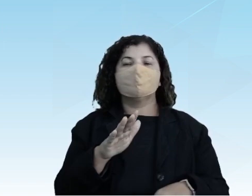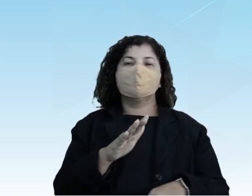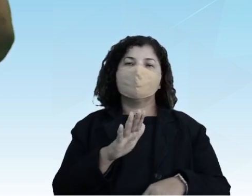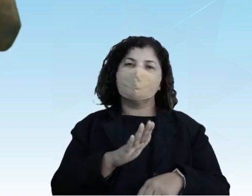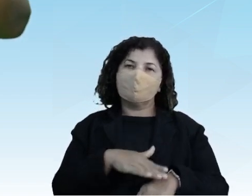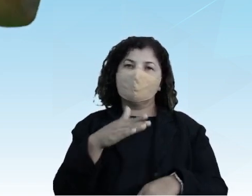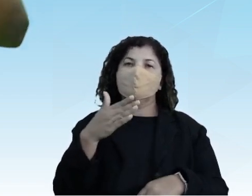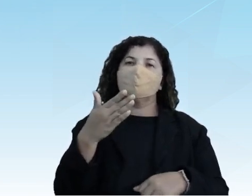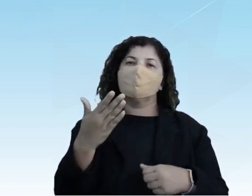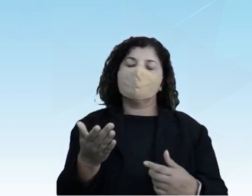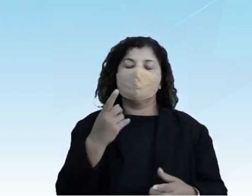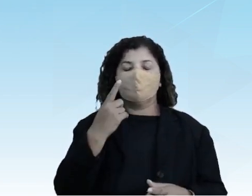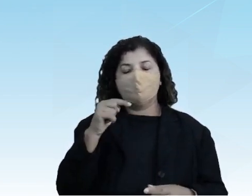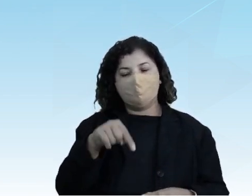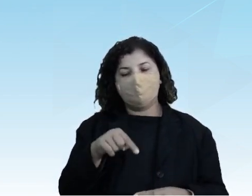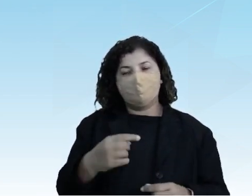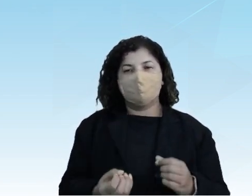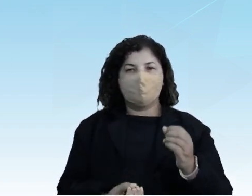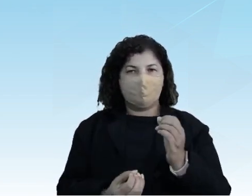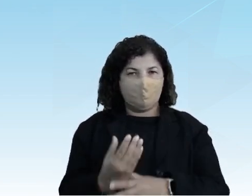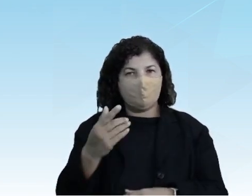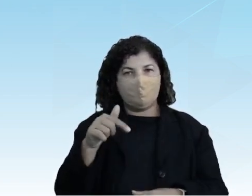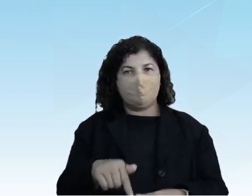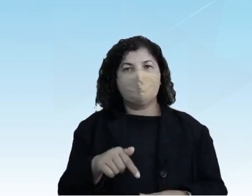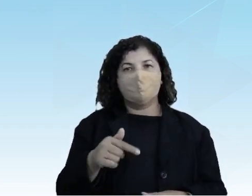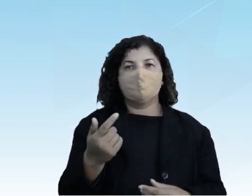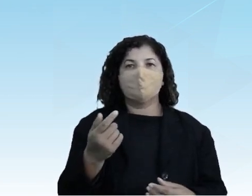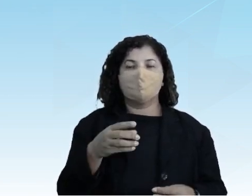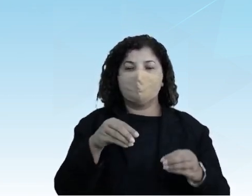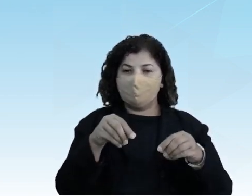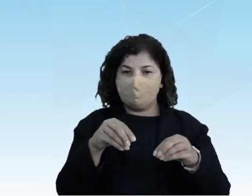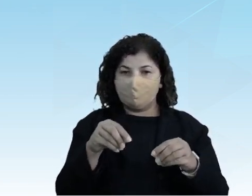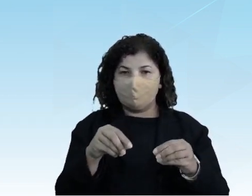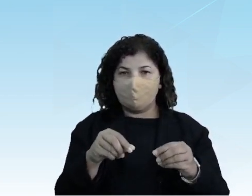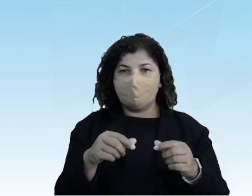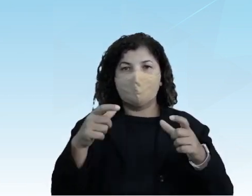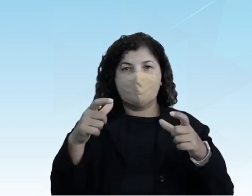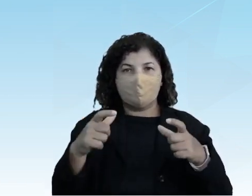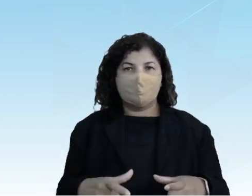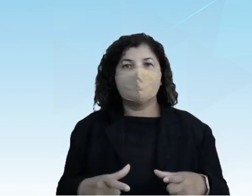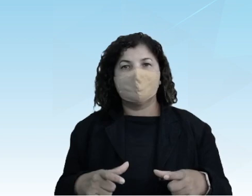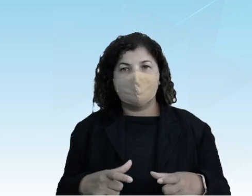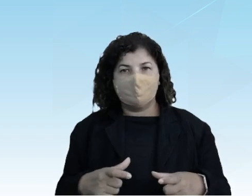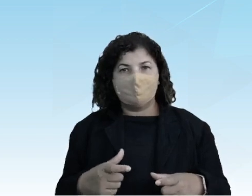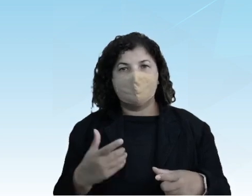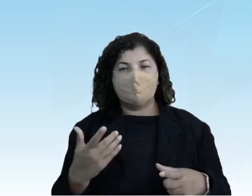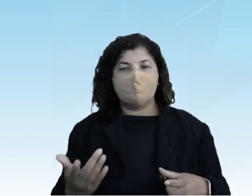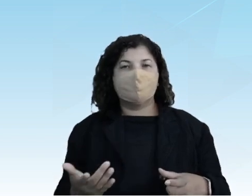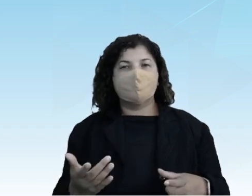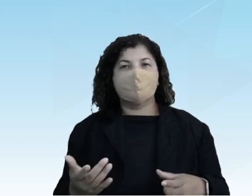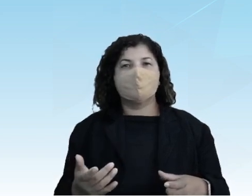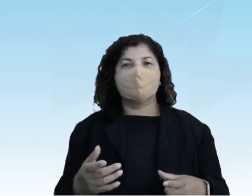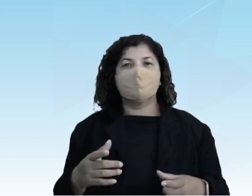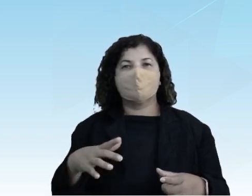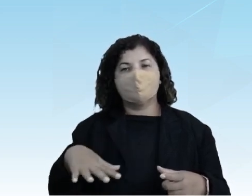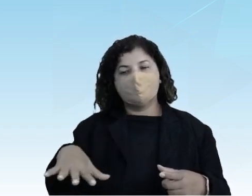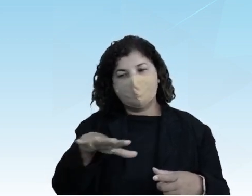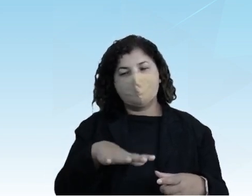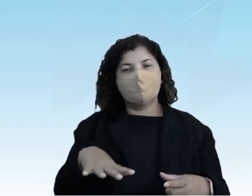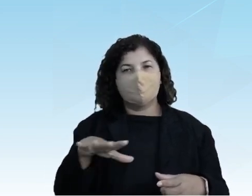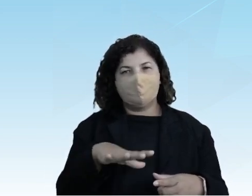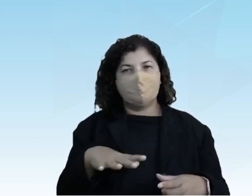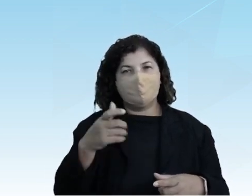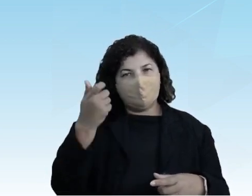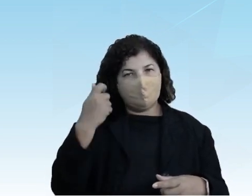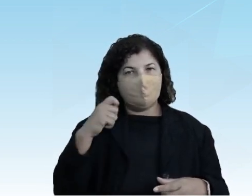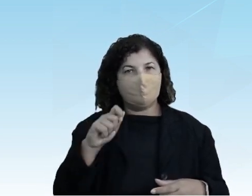da descoberta de terras localizadas, né, ao ocidente da costa